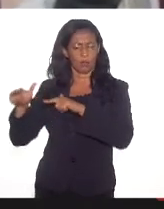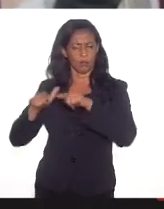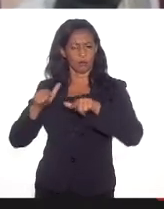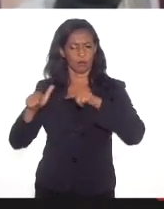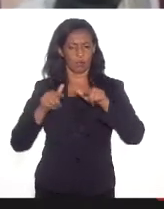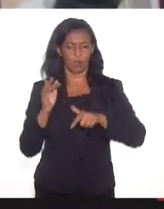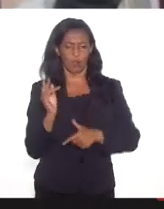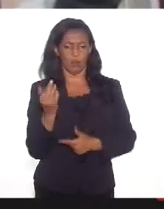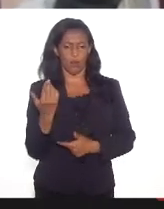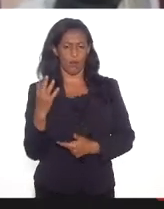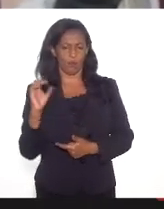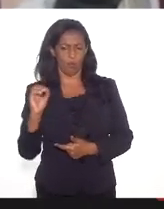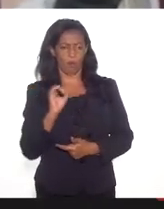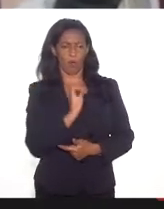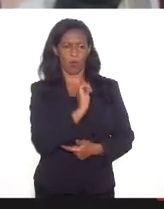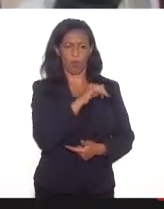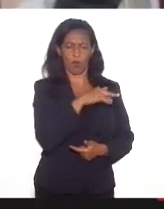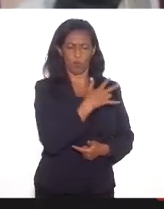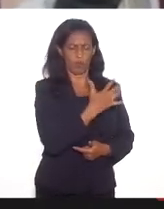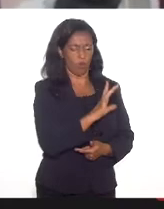eliminamos qualquer